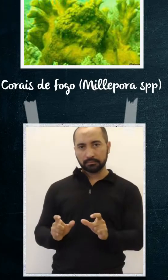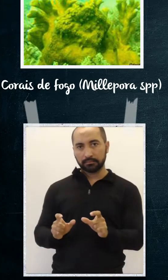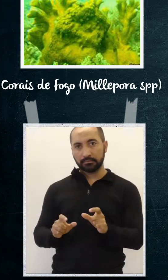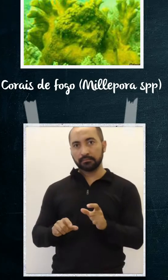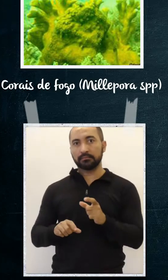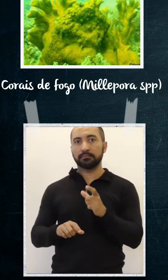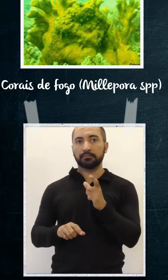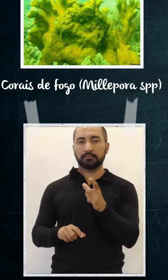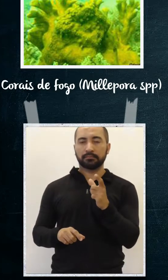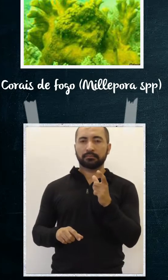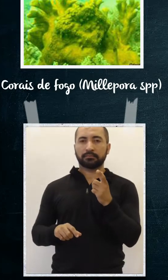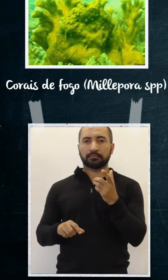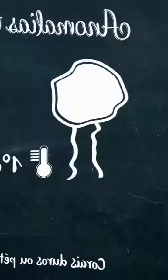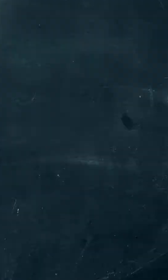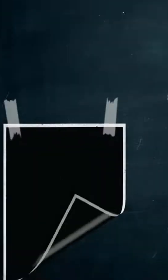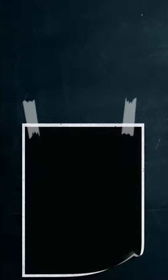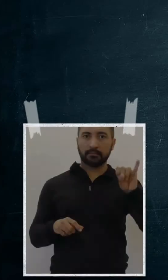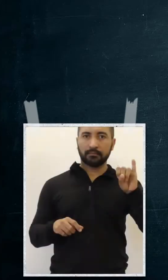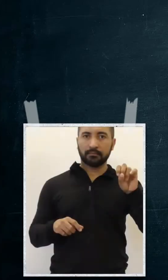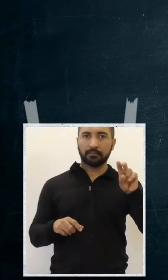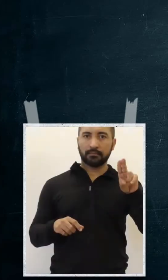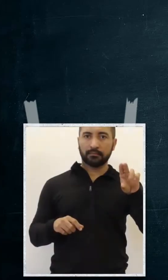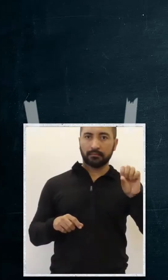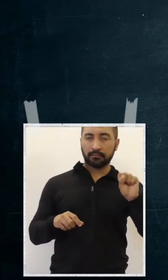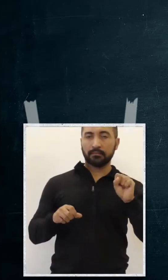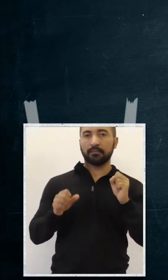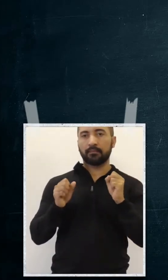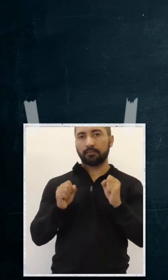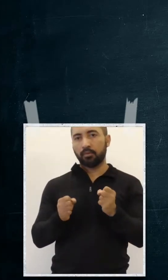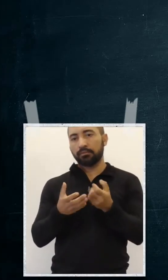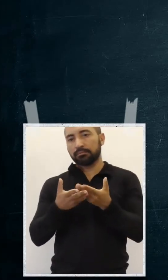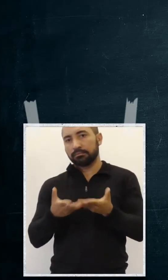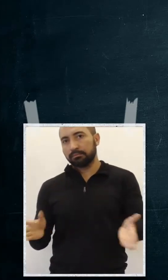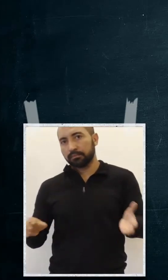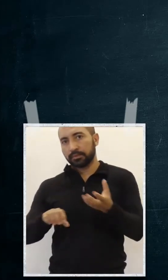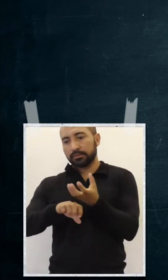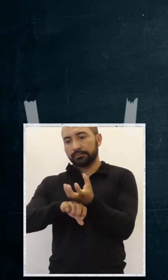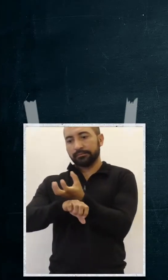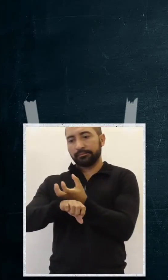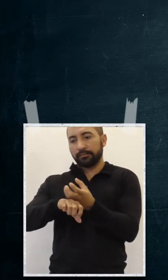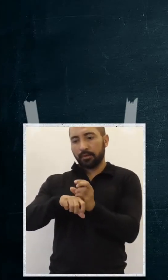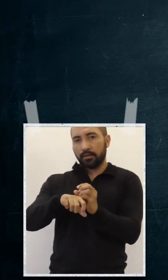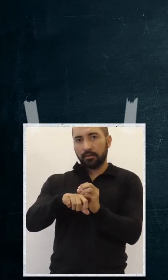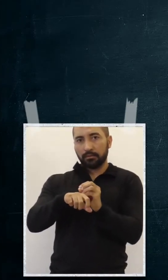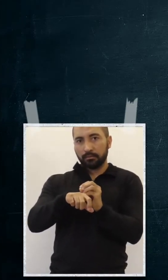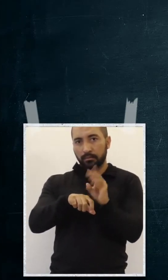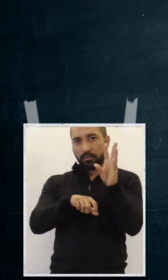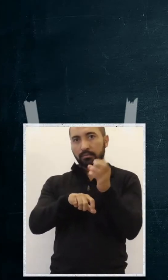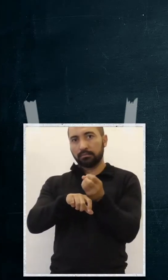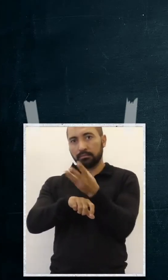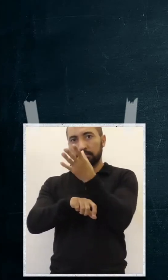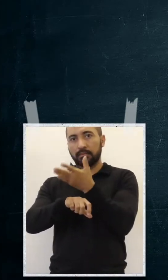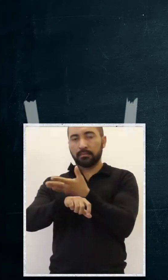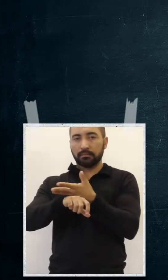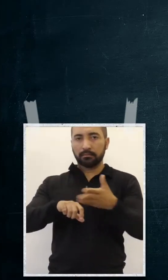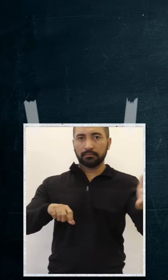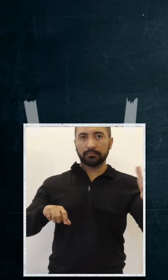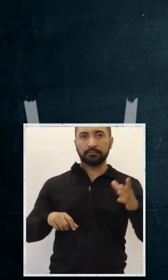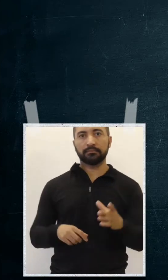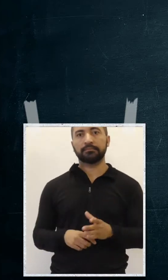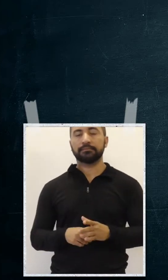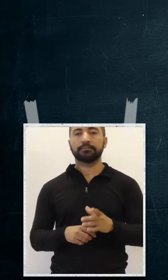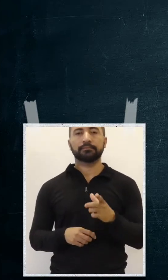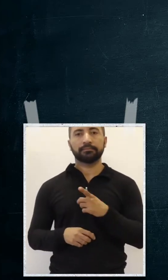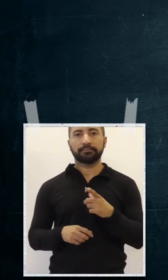das zooxantelas em massa do coral. Os recifes do Brasil são os únicos do Atlântico Sul Ocidental, com uma extensão de 3.000 quilômetros, o que